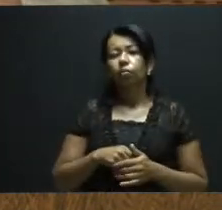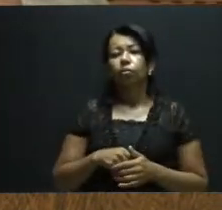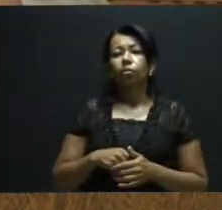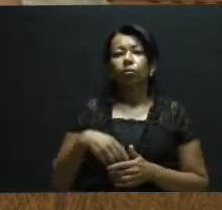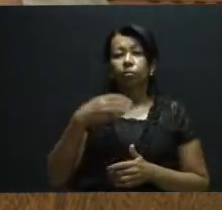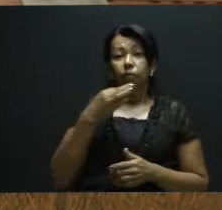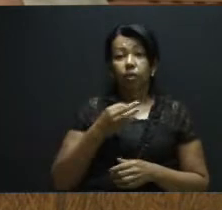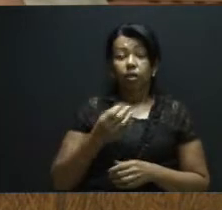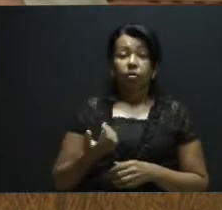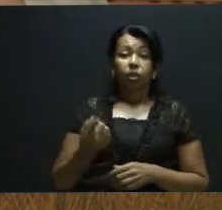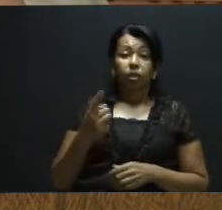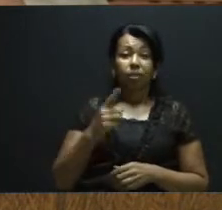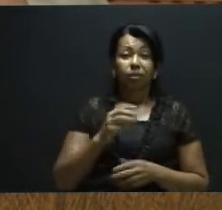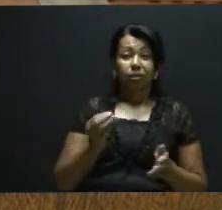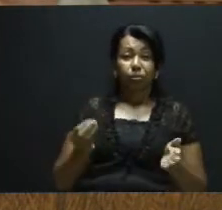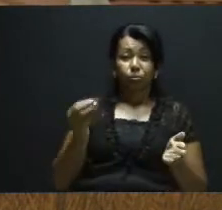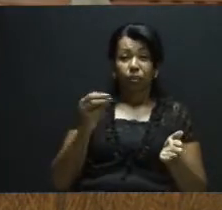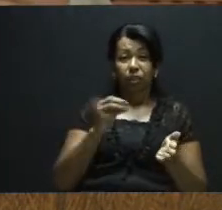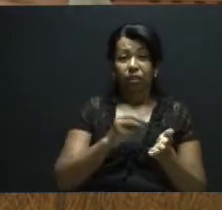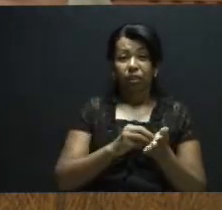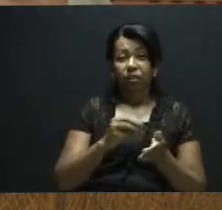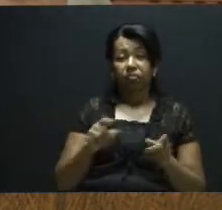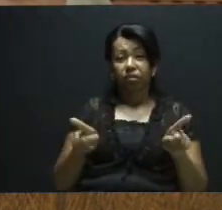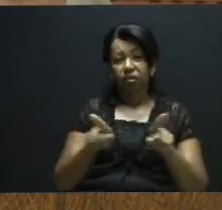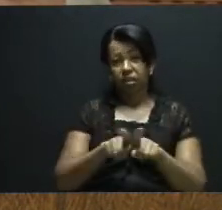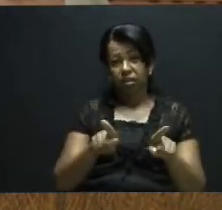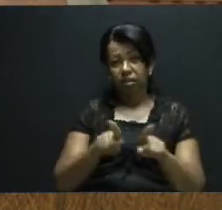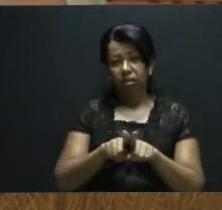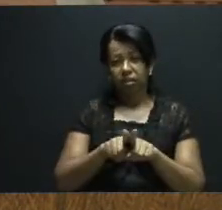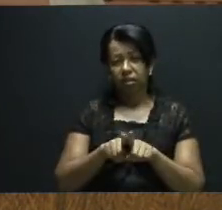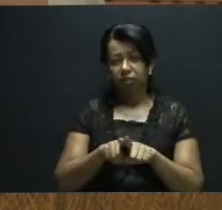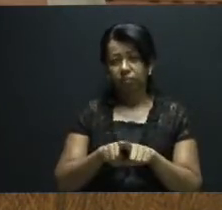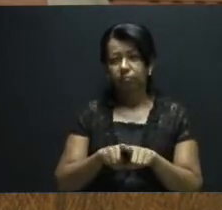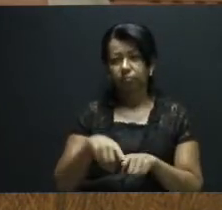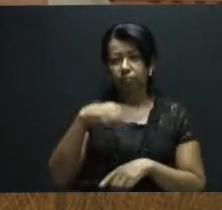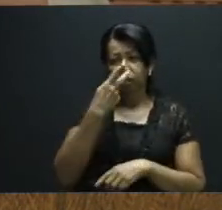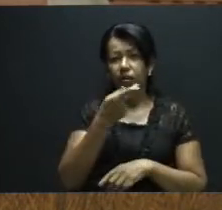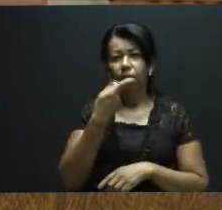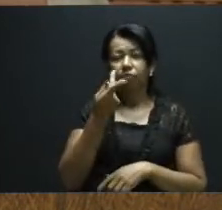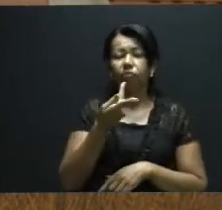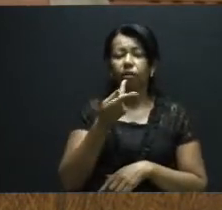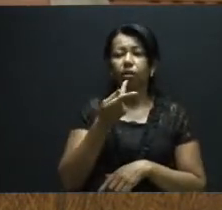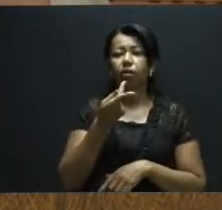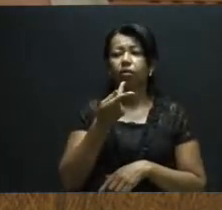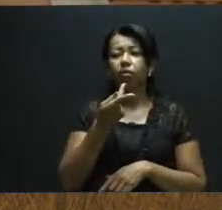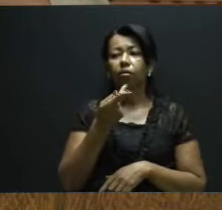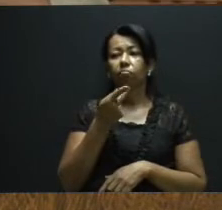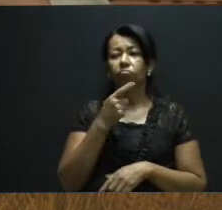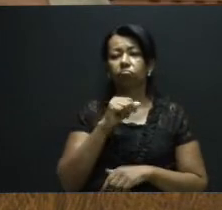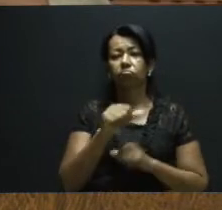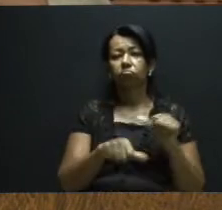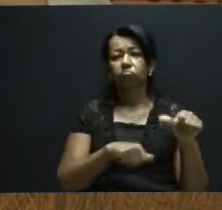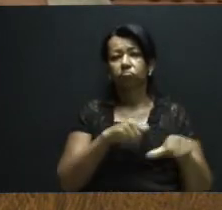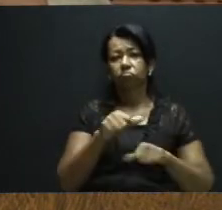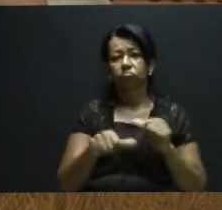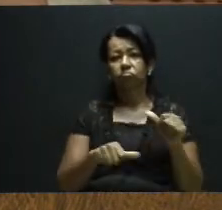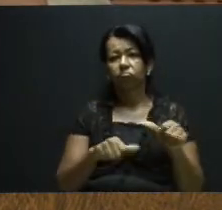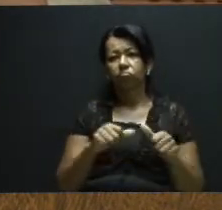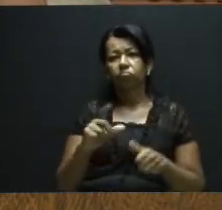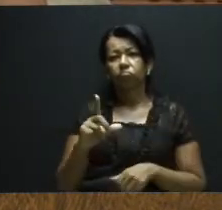nos termos seguintes emenda supressiva é revoga o interior